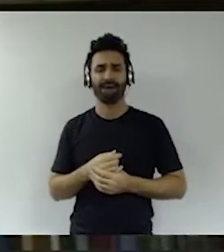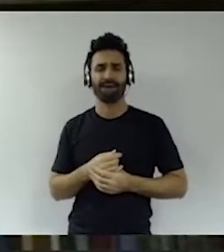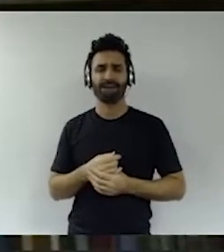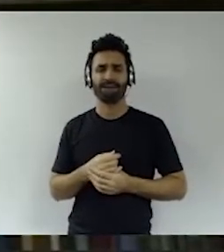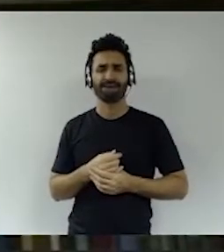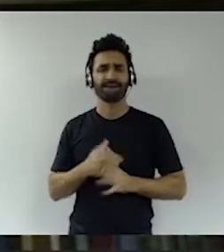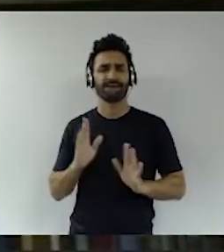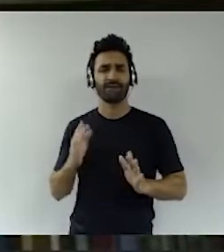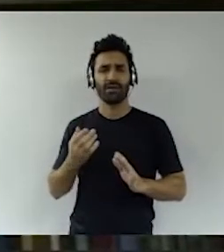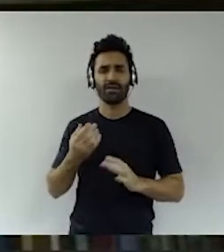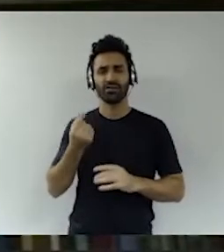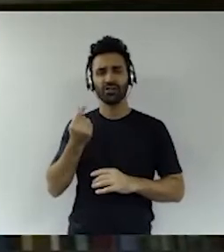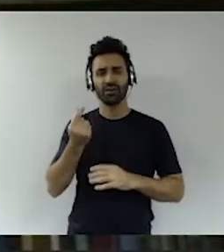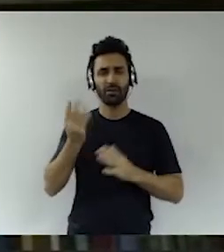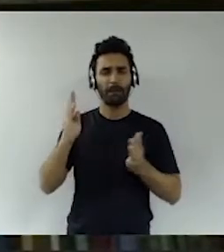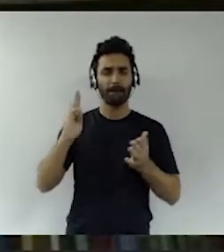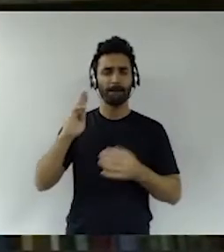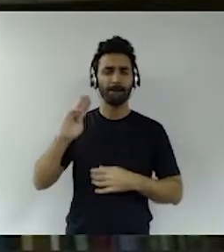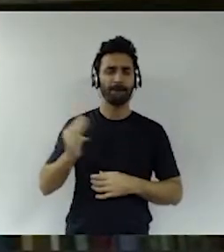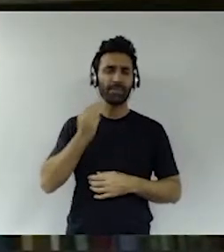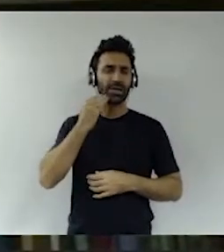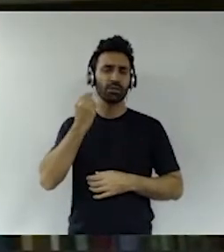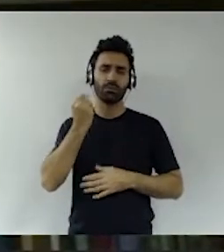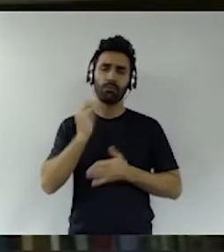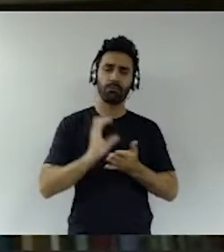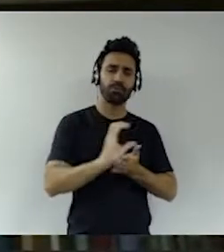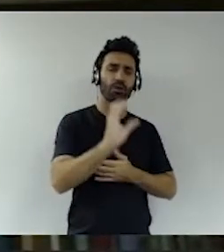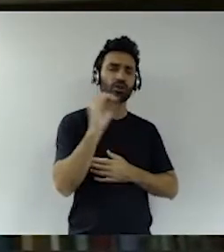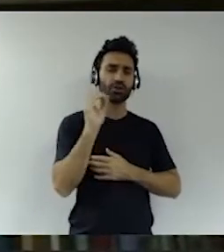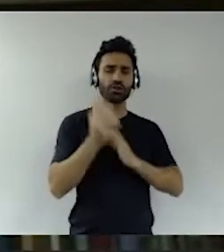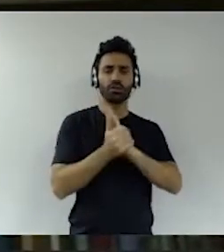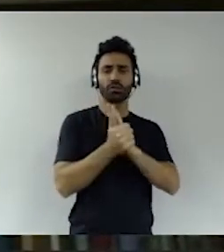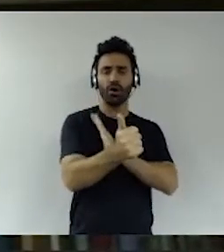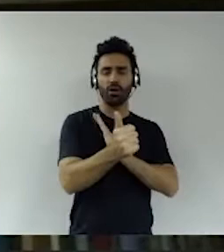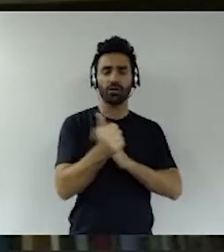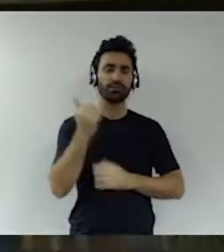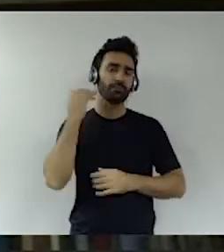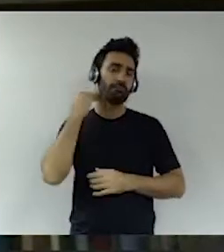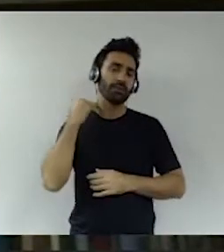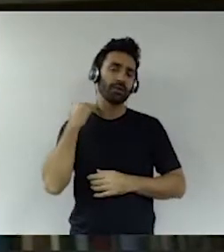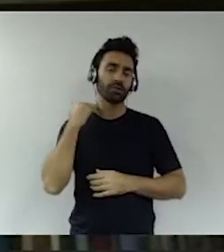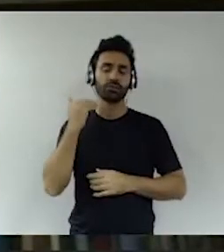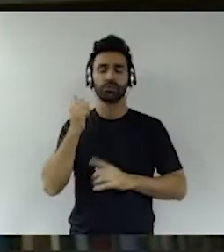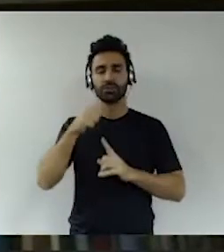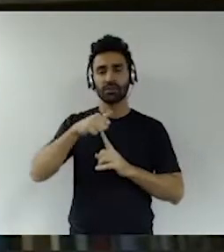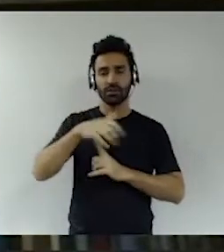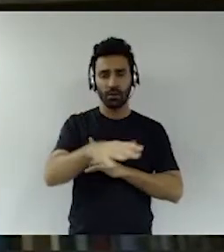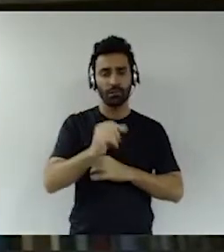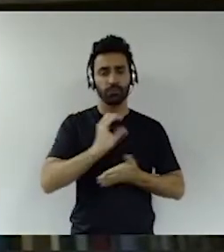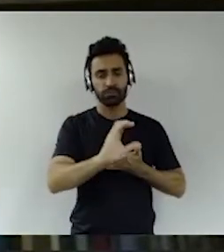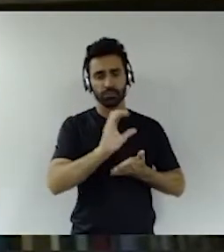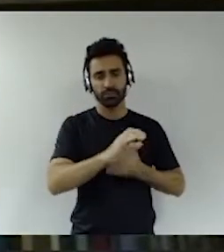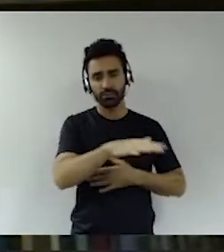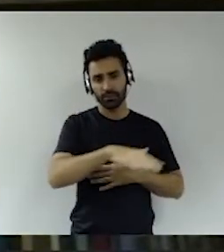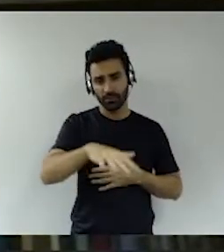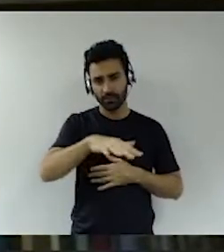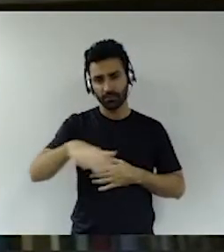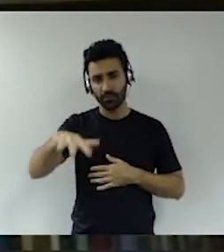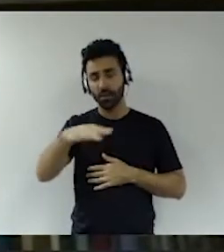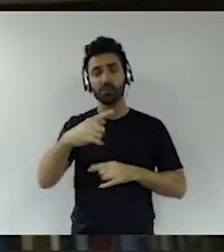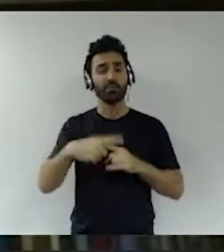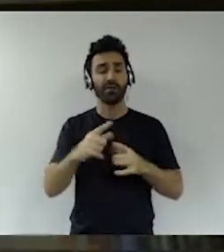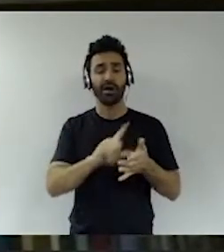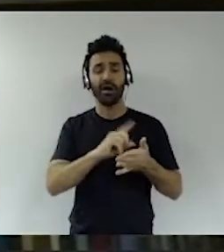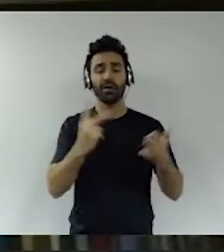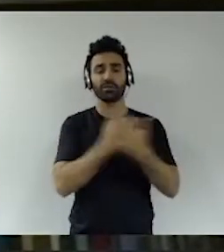centenas de bilhões de dólares na economia norte-americana feita pelo Banco Central por ocasião aí da chamada Grande